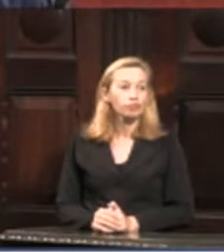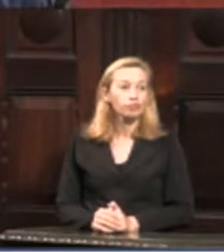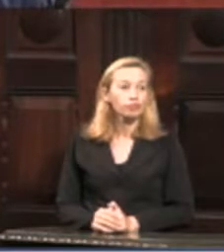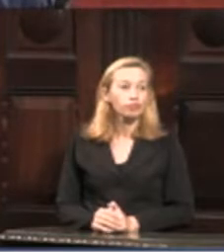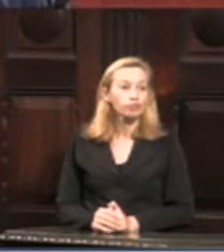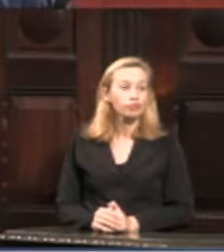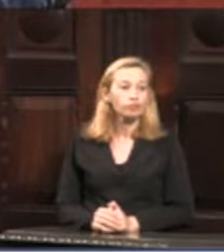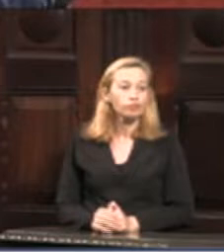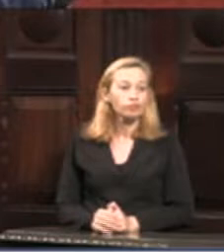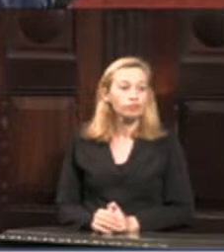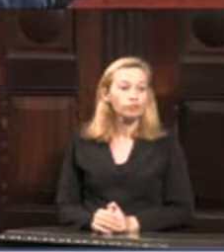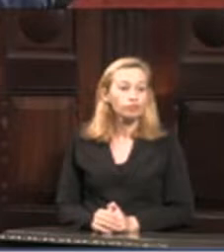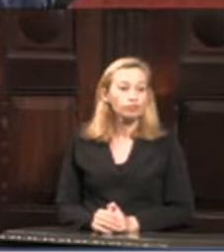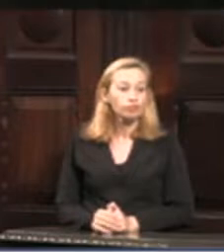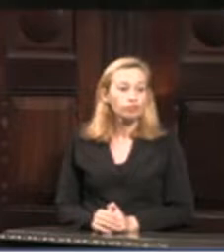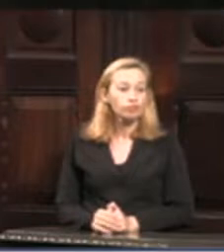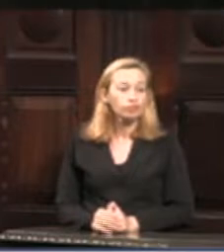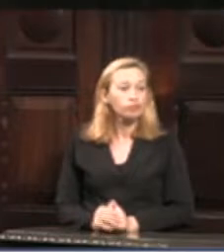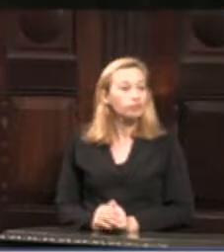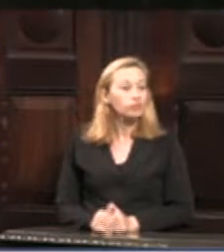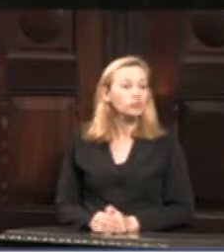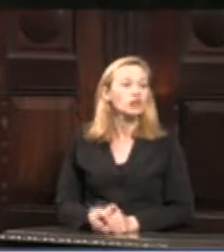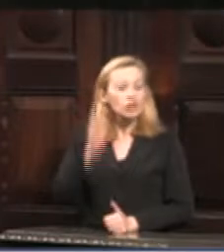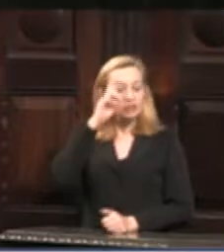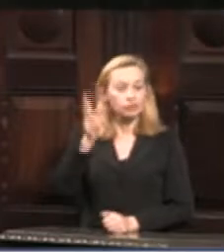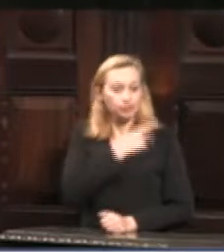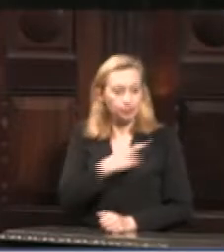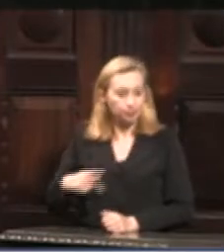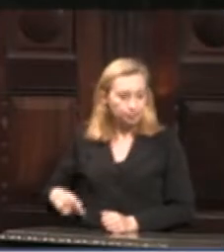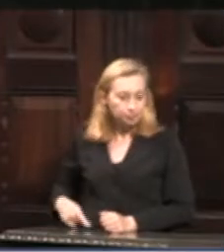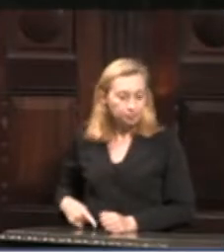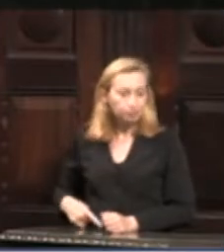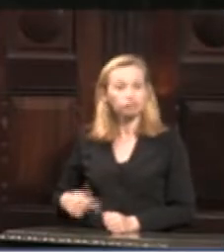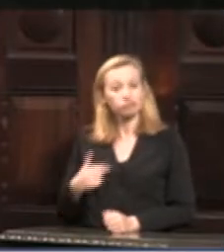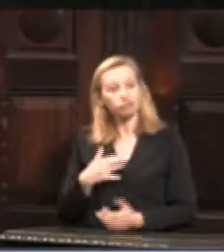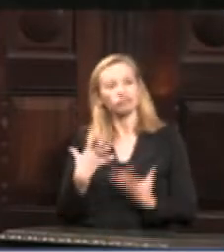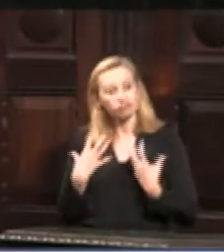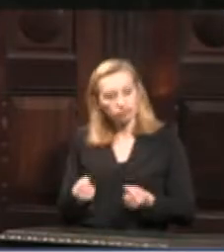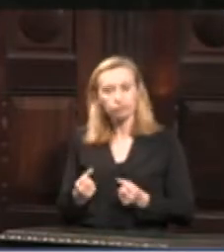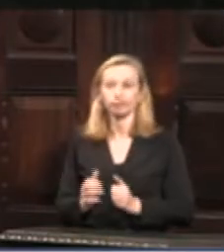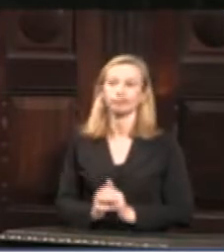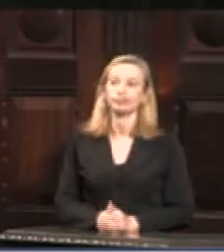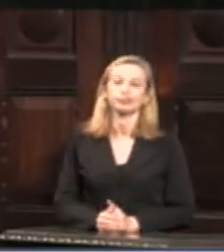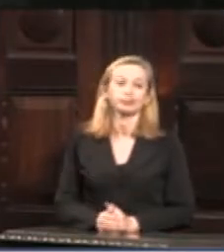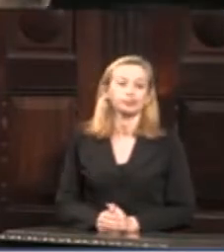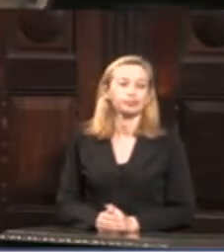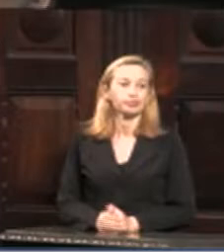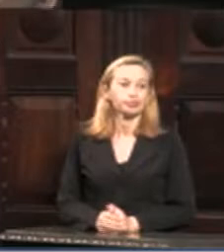Senhor presidente, no mérito, favorável.